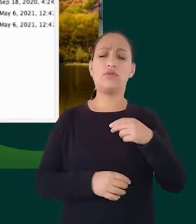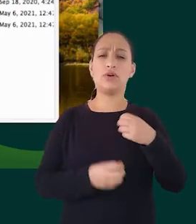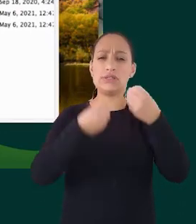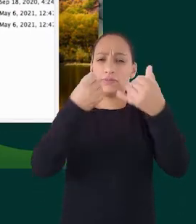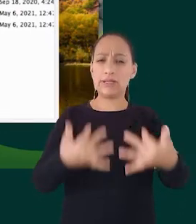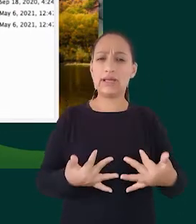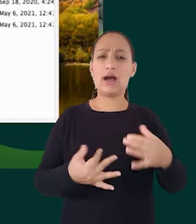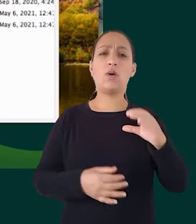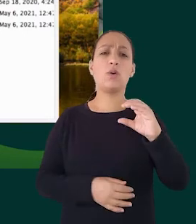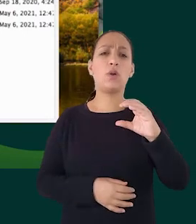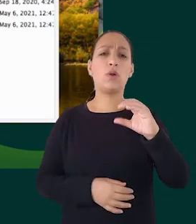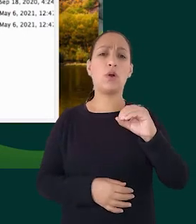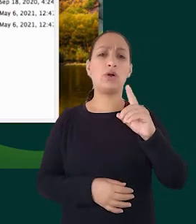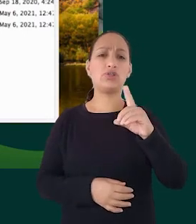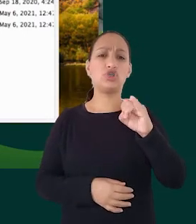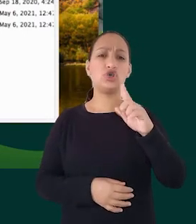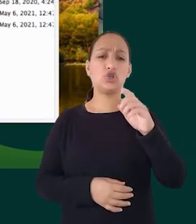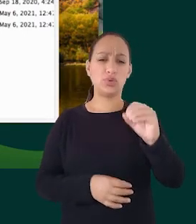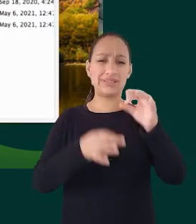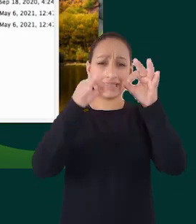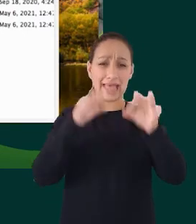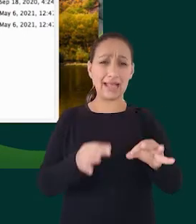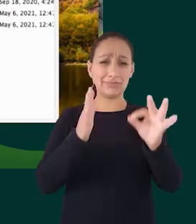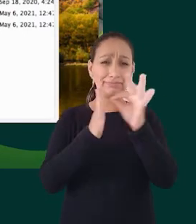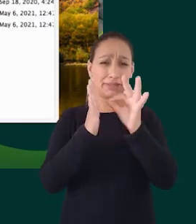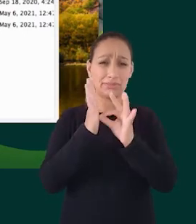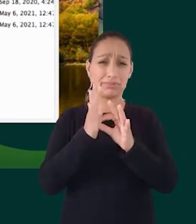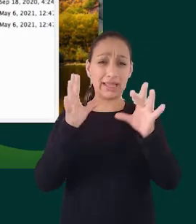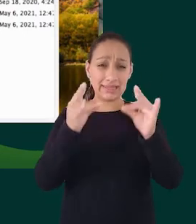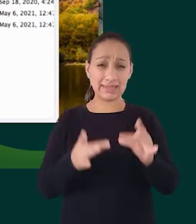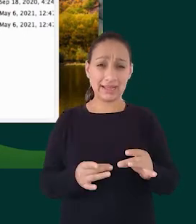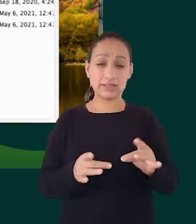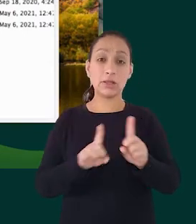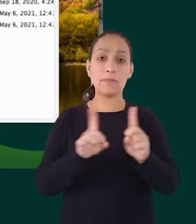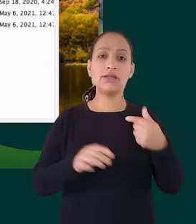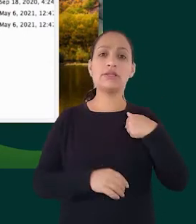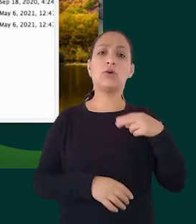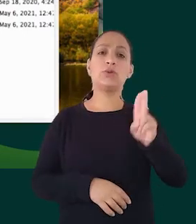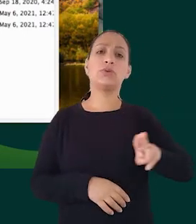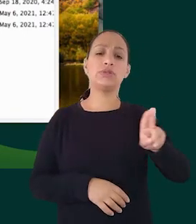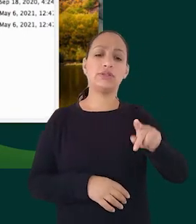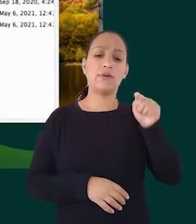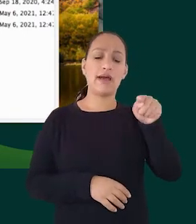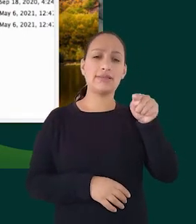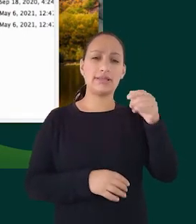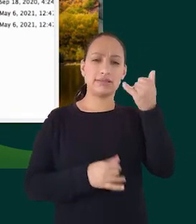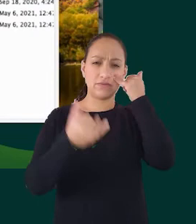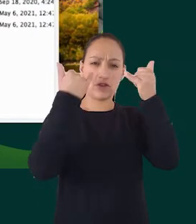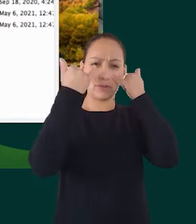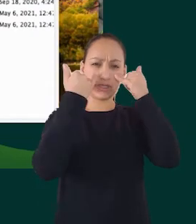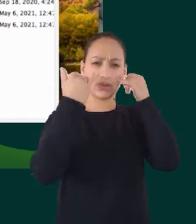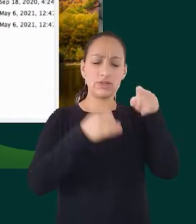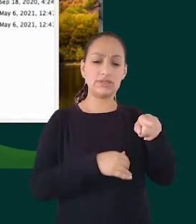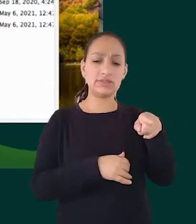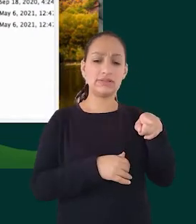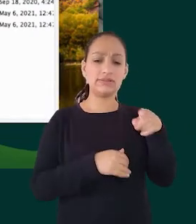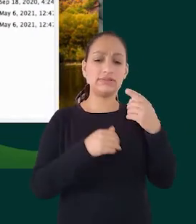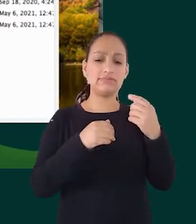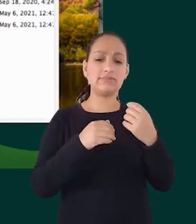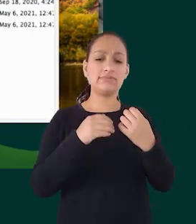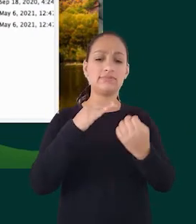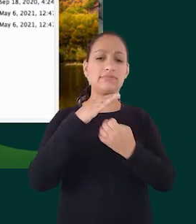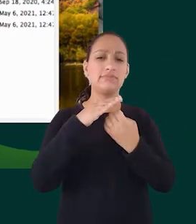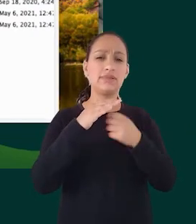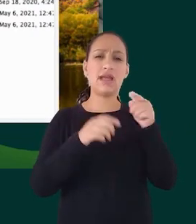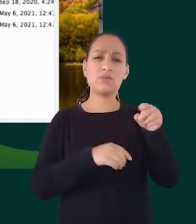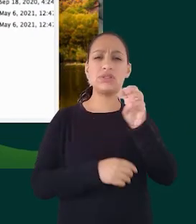dados deste Our World in Data, que é um site extremamente